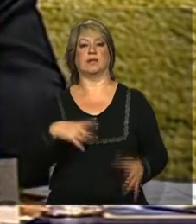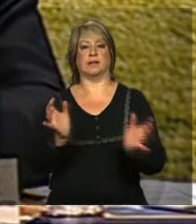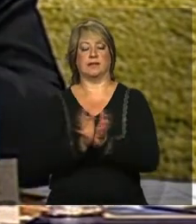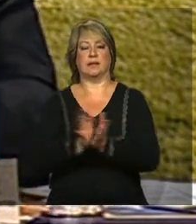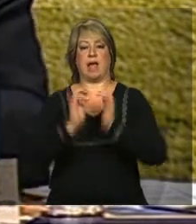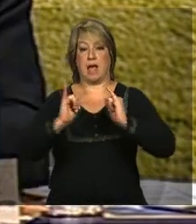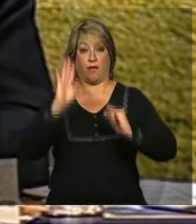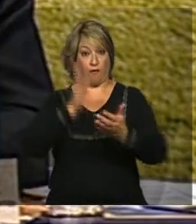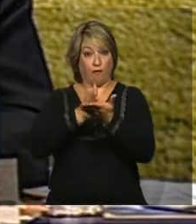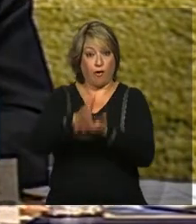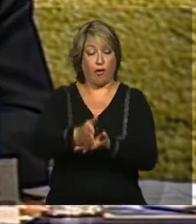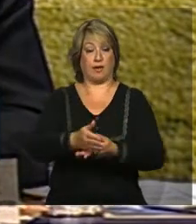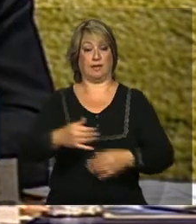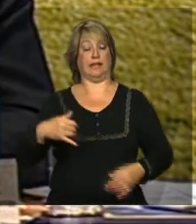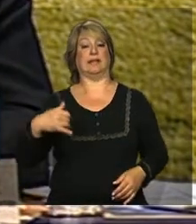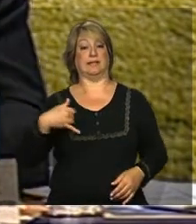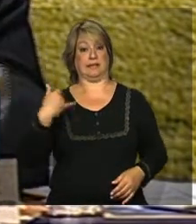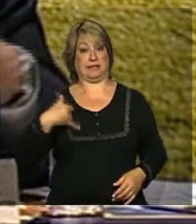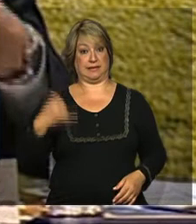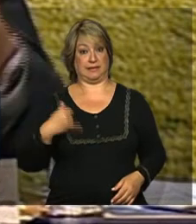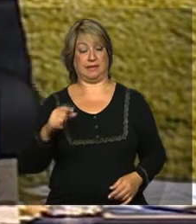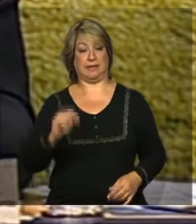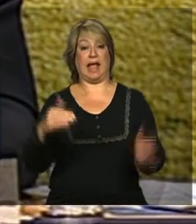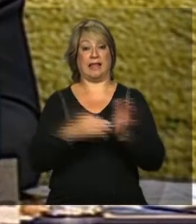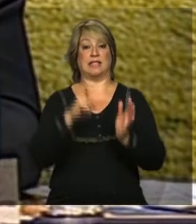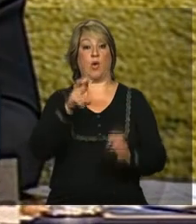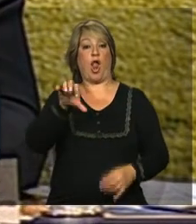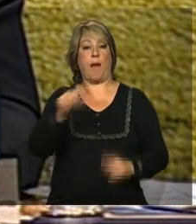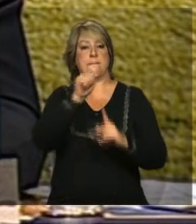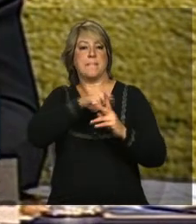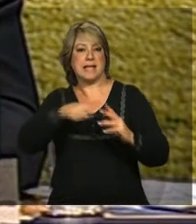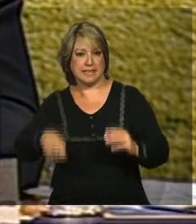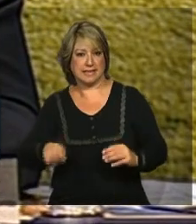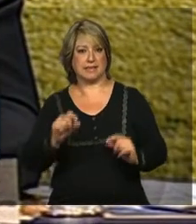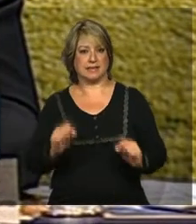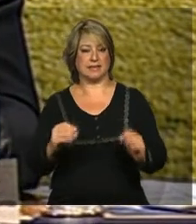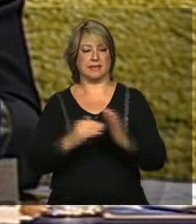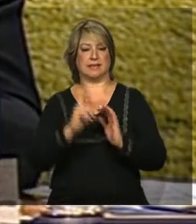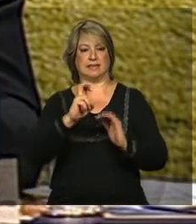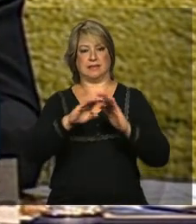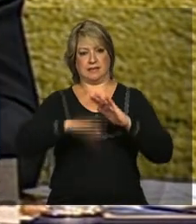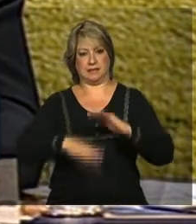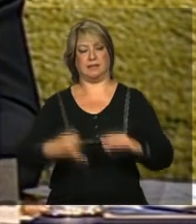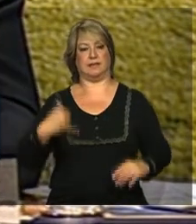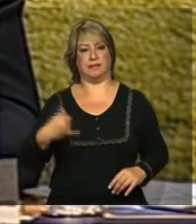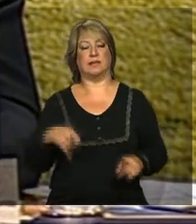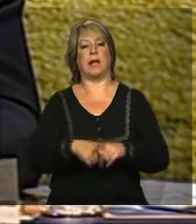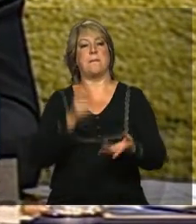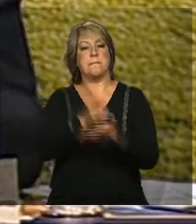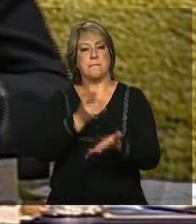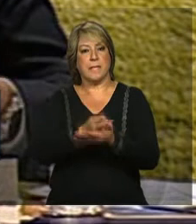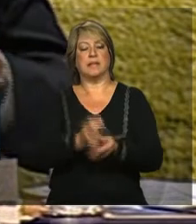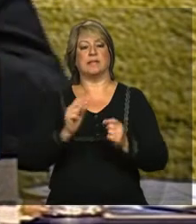o foco dela são que nós até 59 meses ou seja bastante é o mesmo público em relação à faixa etária você vai utilizar as